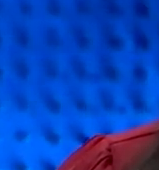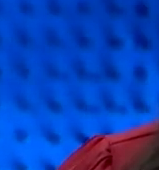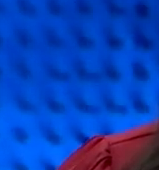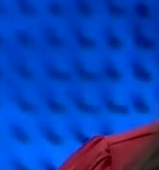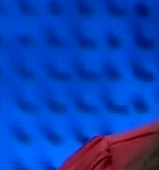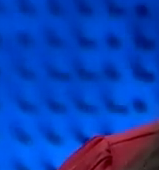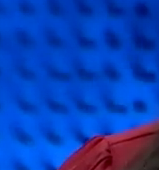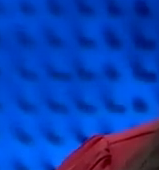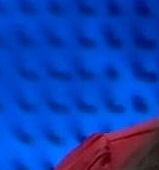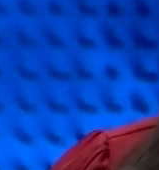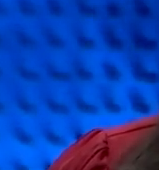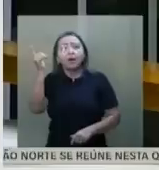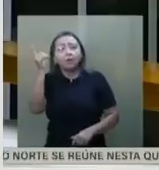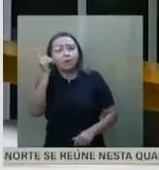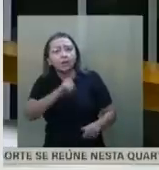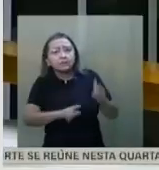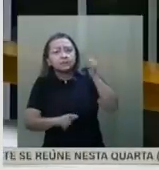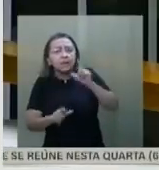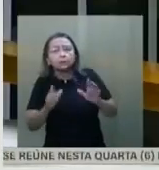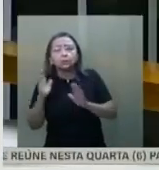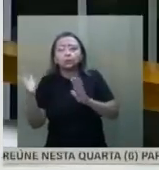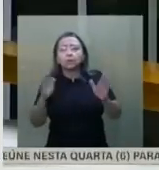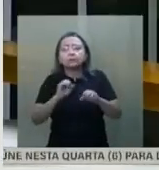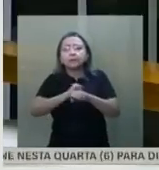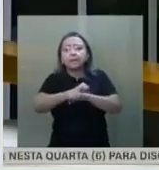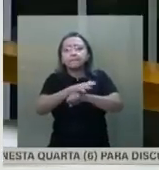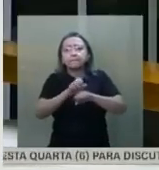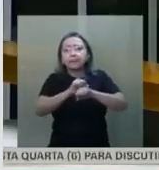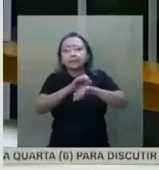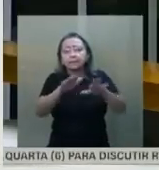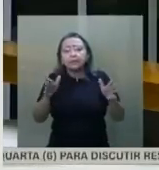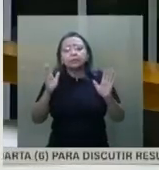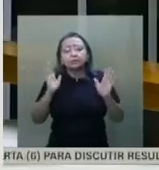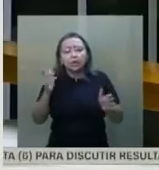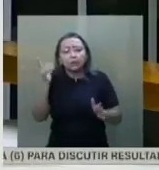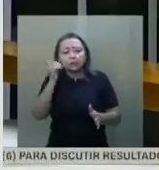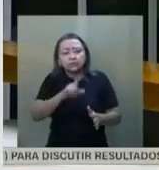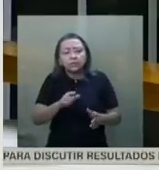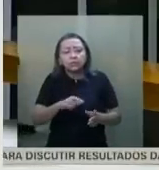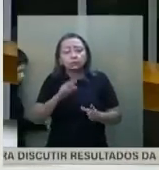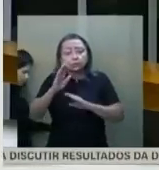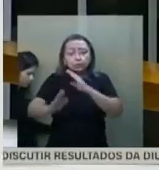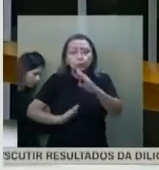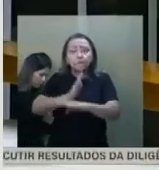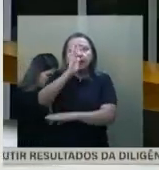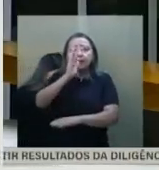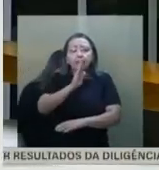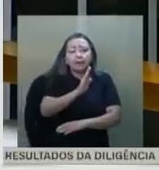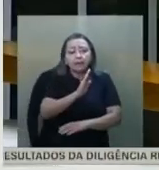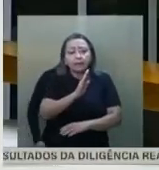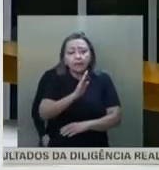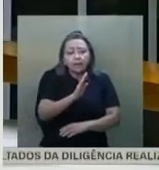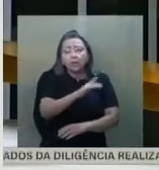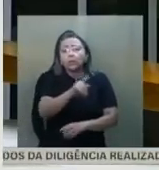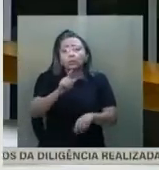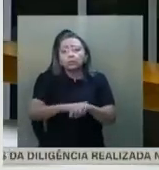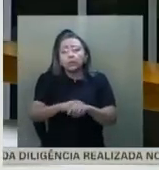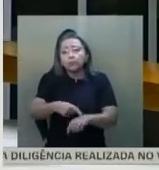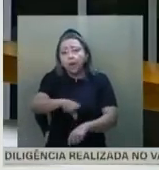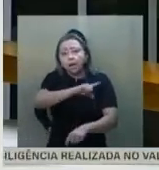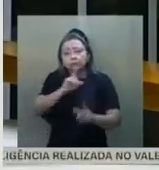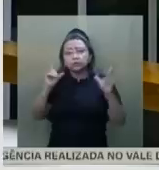vão poder entrar em vigor os projetos liberam financiamento ao setor que está entre os mais afetados pela pandemia